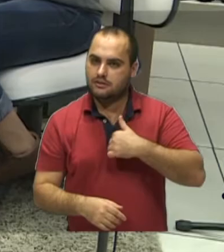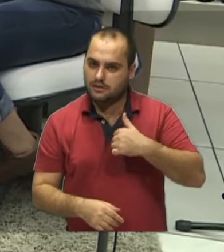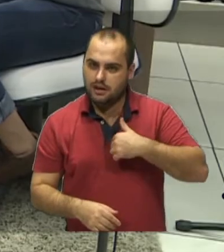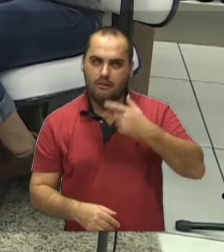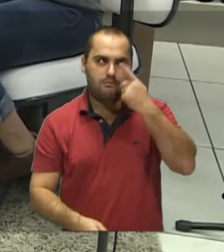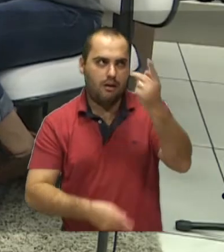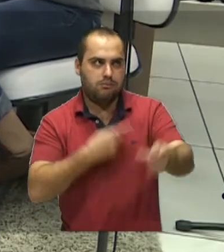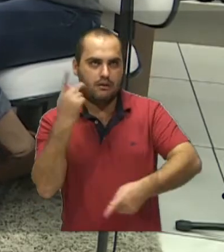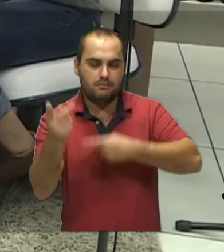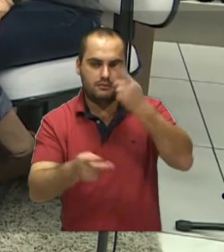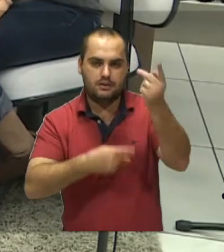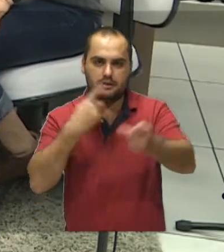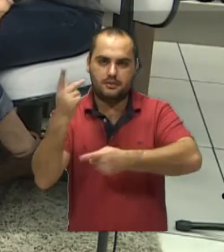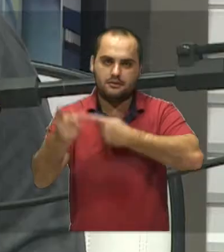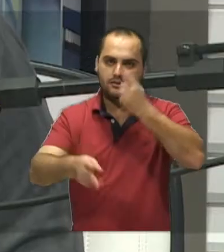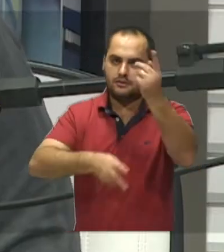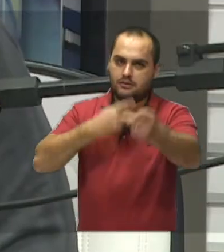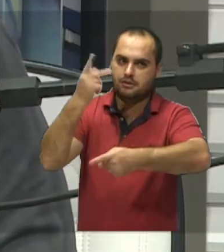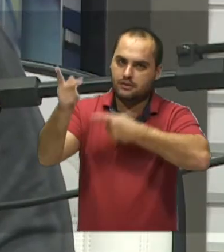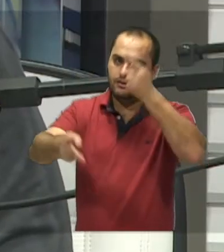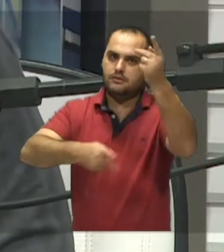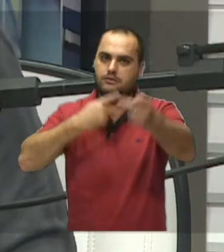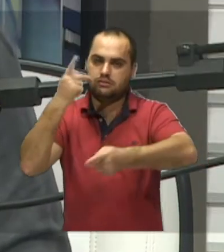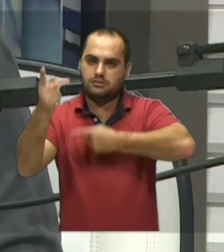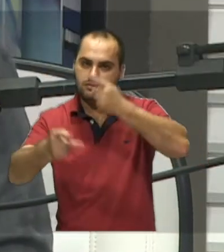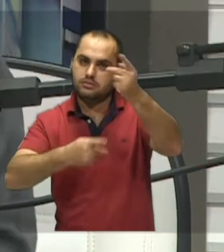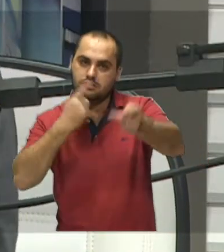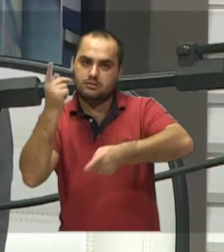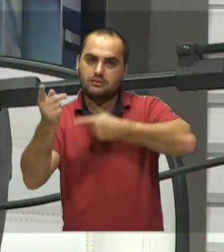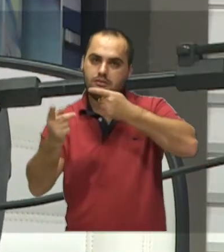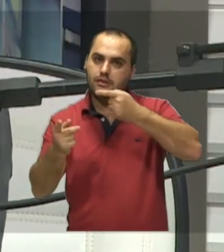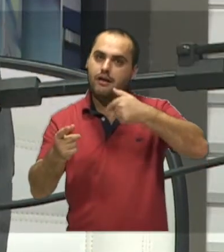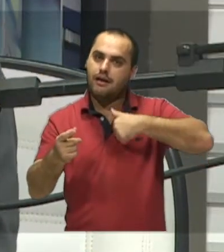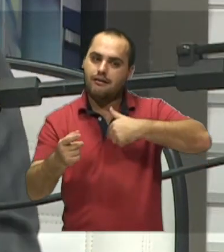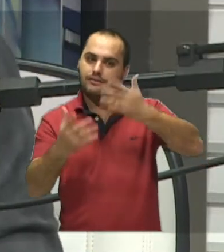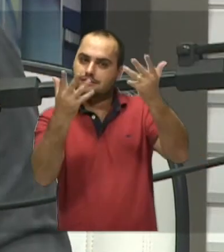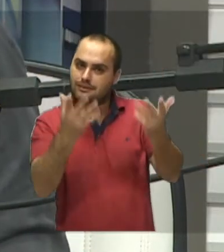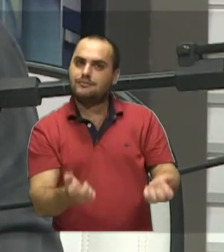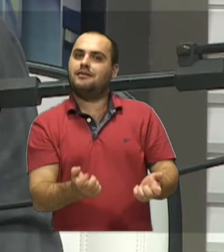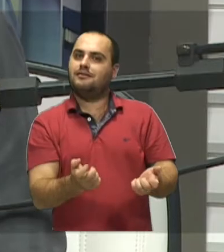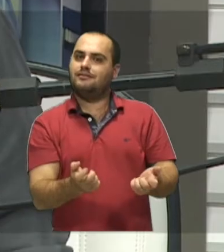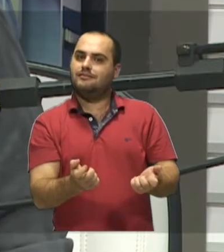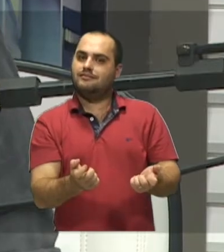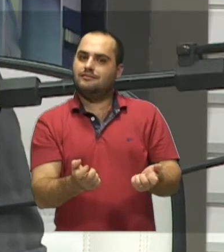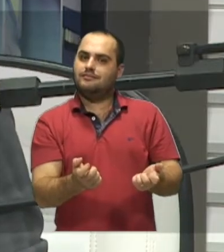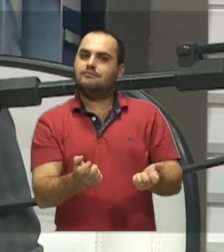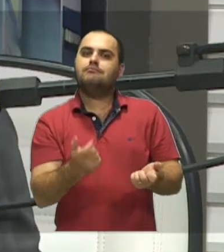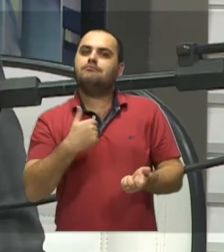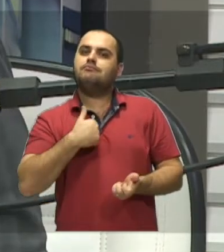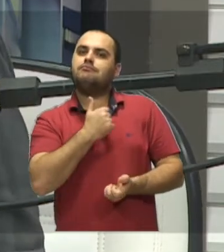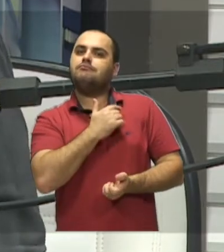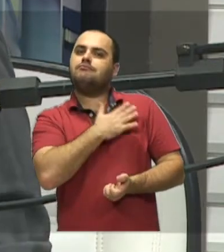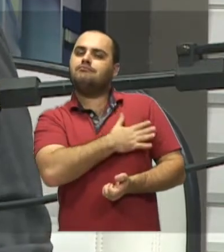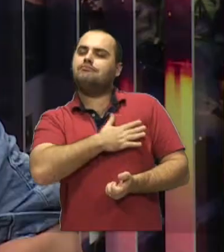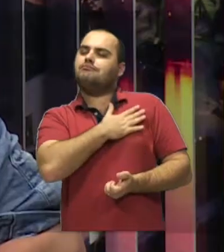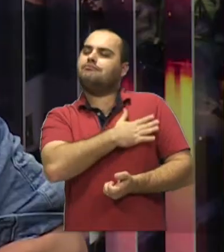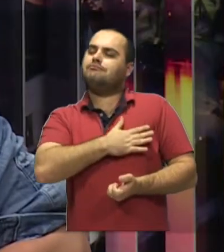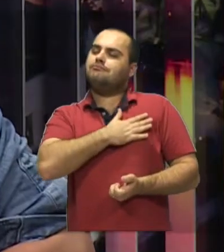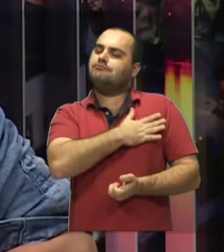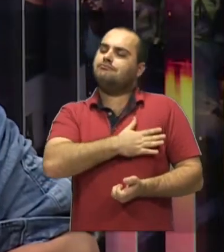percebeu que eu falo pra caramba, eu topei o desafio e eu me senti muito à vontade, assim, gostei